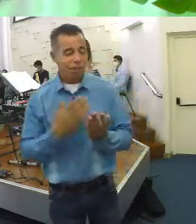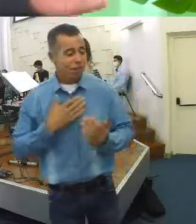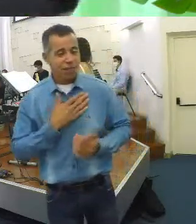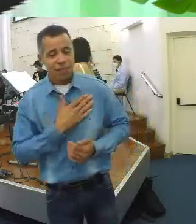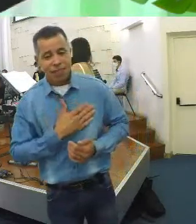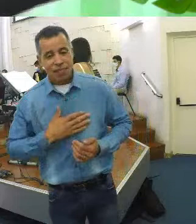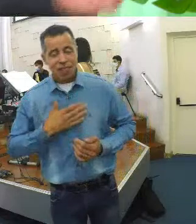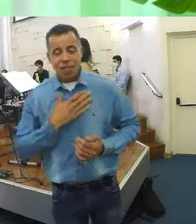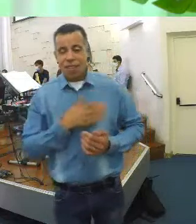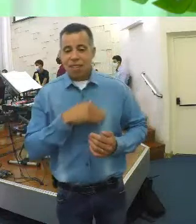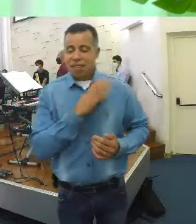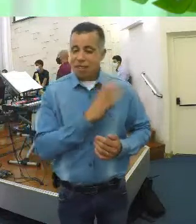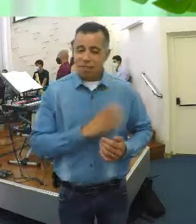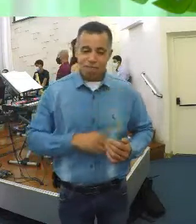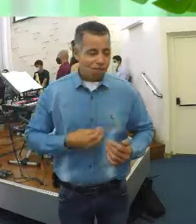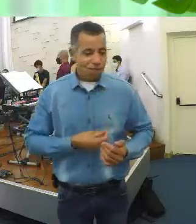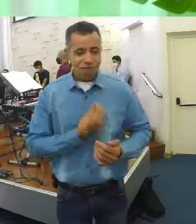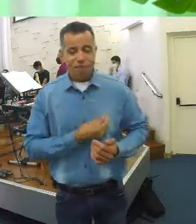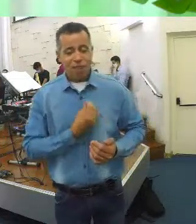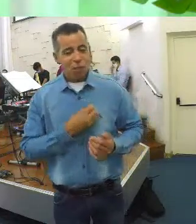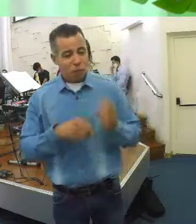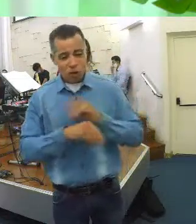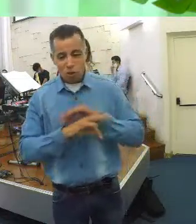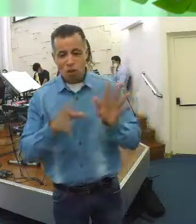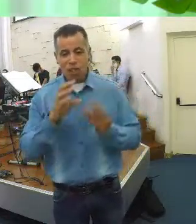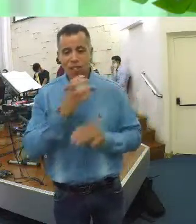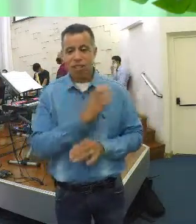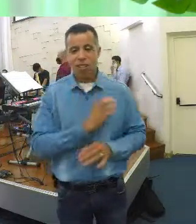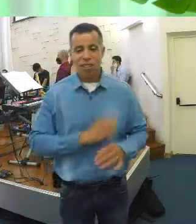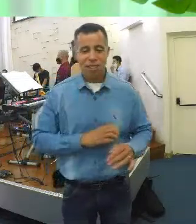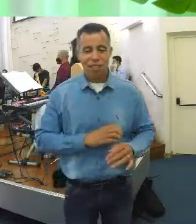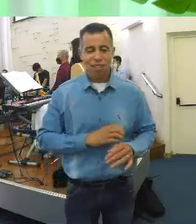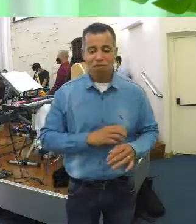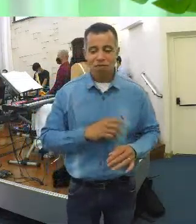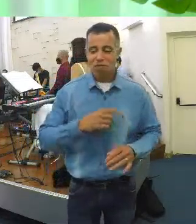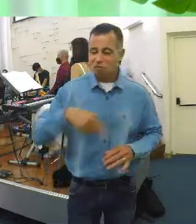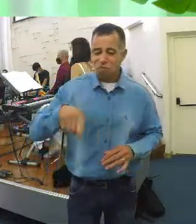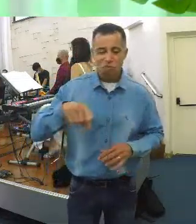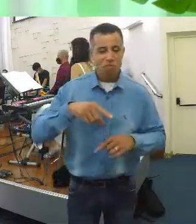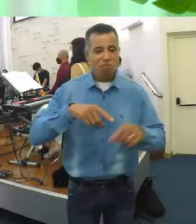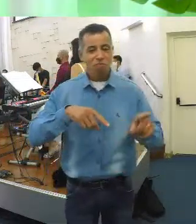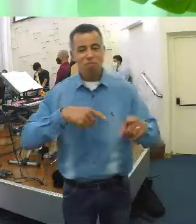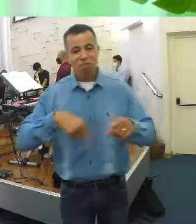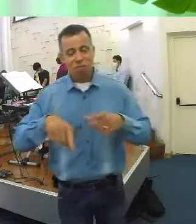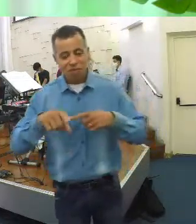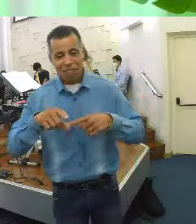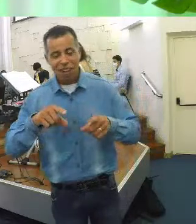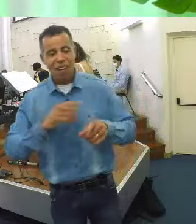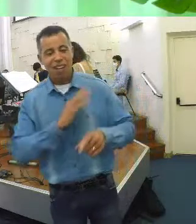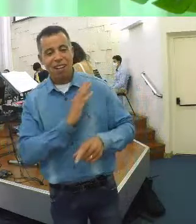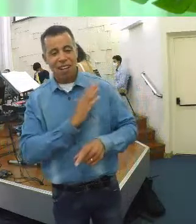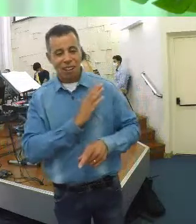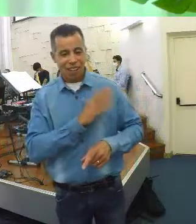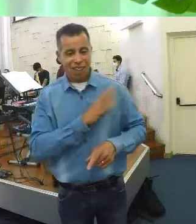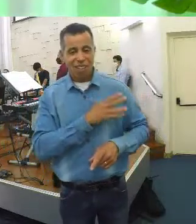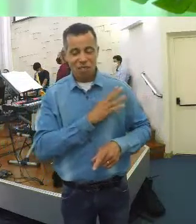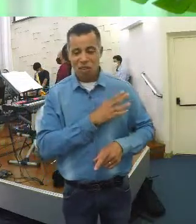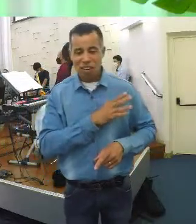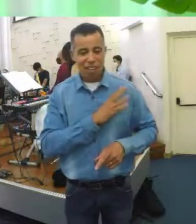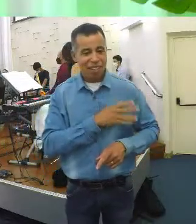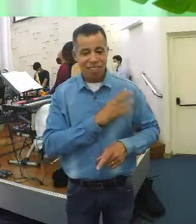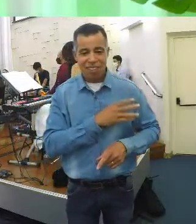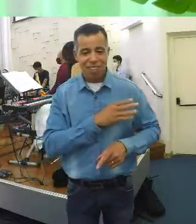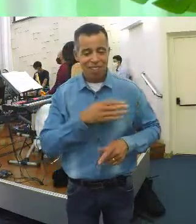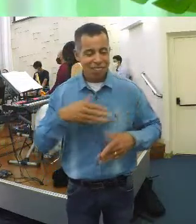em Cristo, vivendo para a glória de Cristo, anda por aí, a alegria do coração transborda